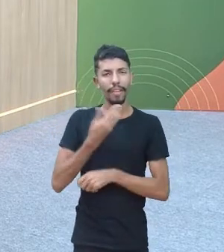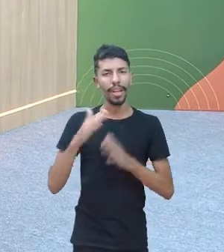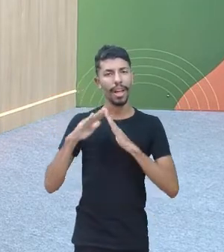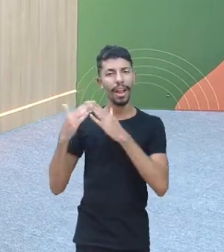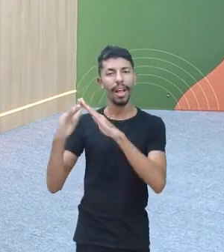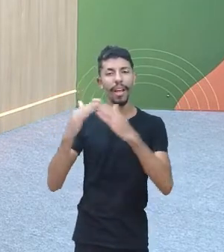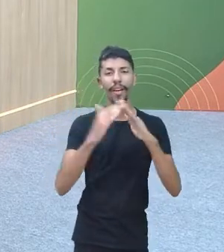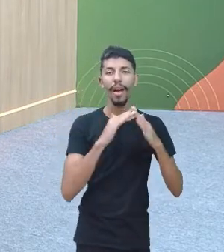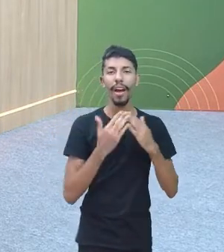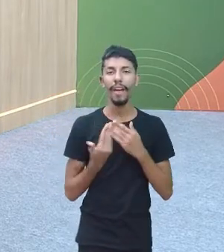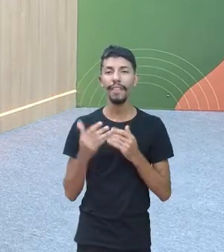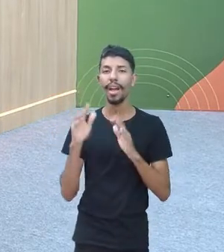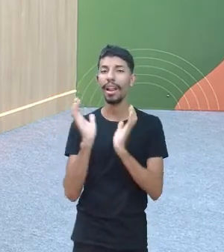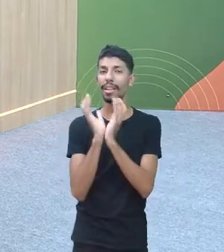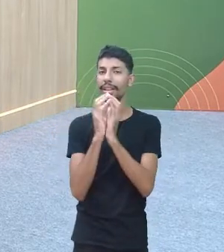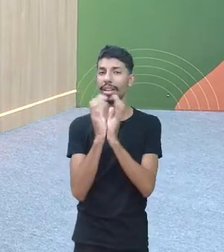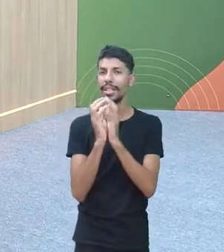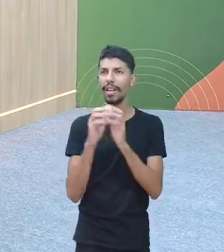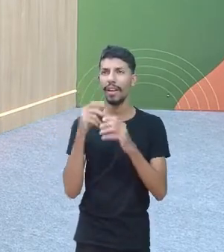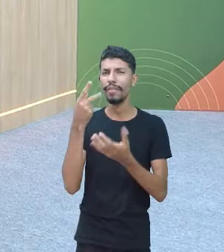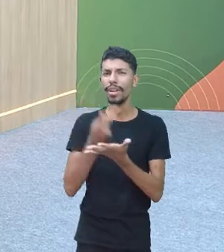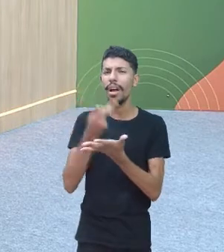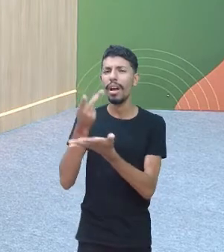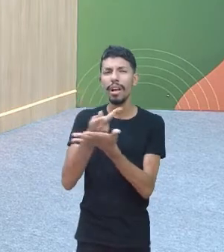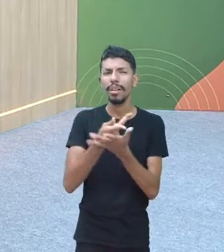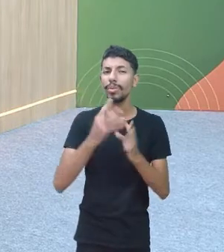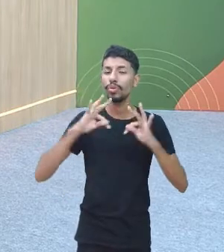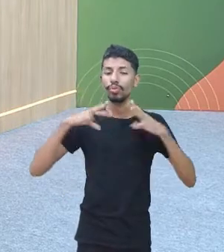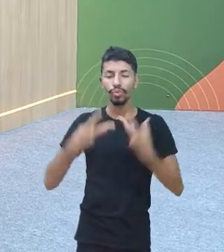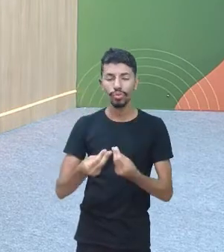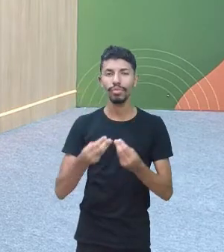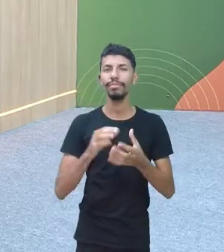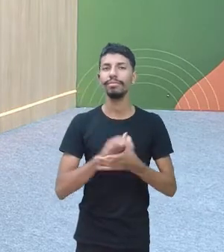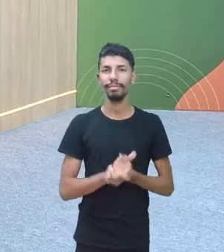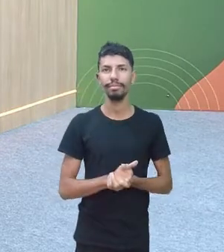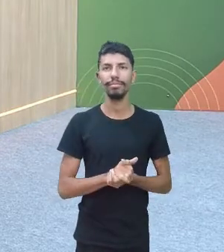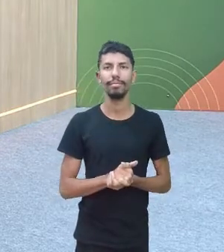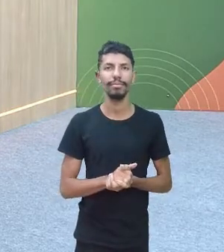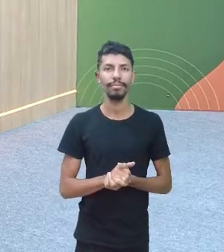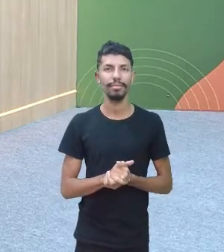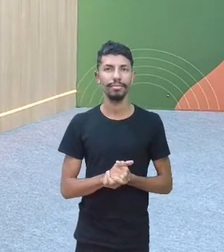de Recife, né? Do tudo que acontece lá. Tranquilo?